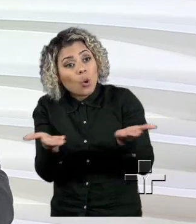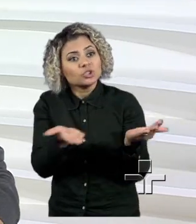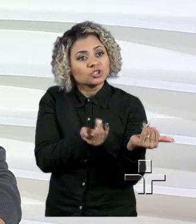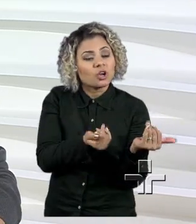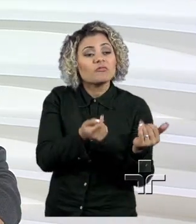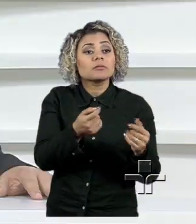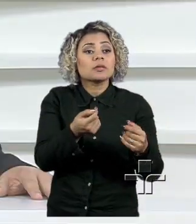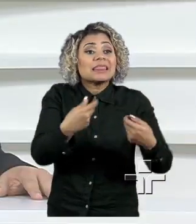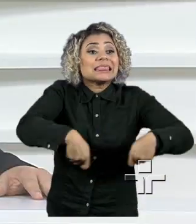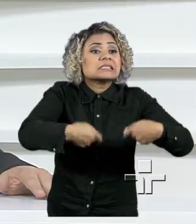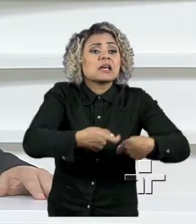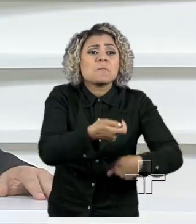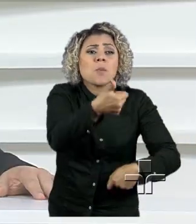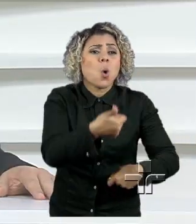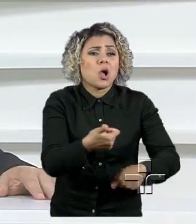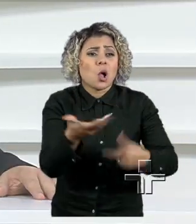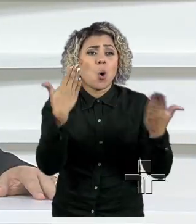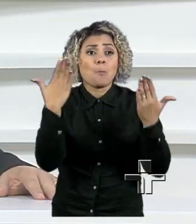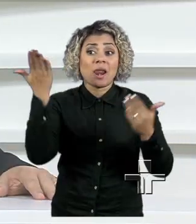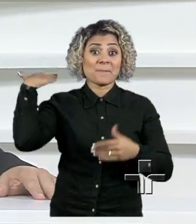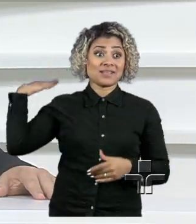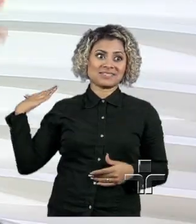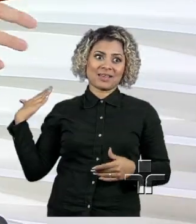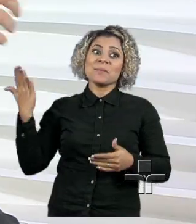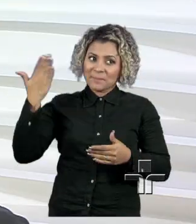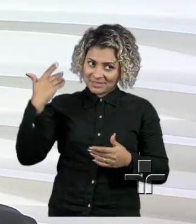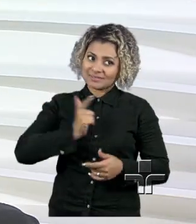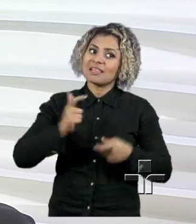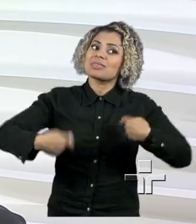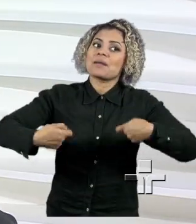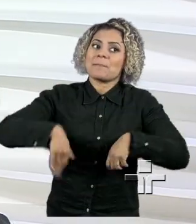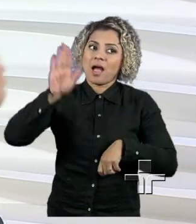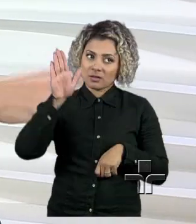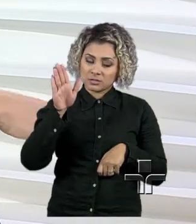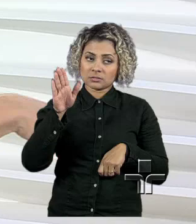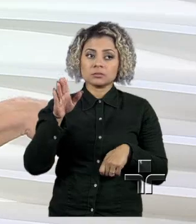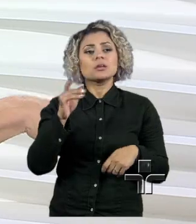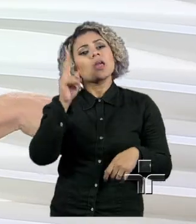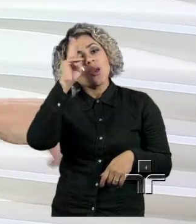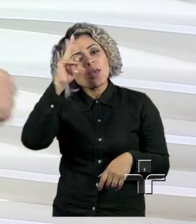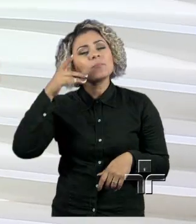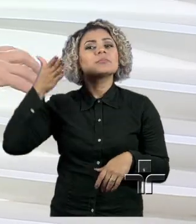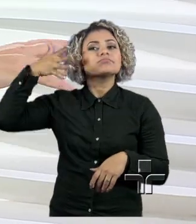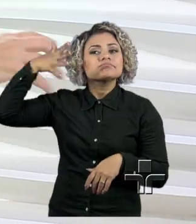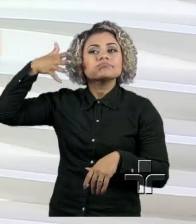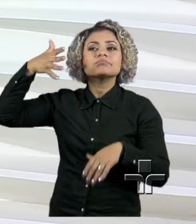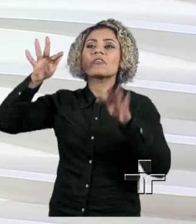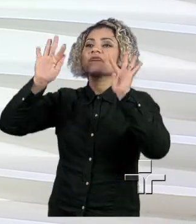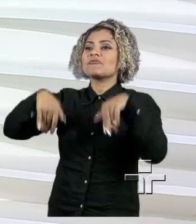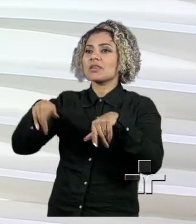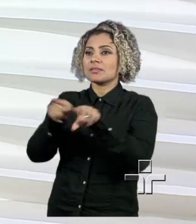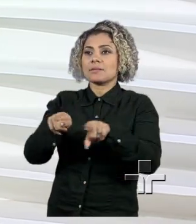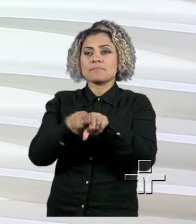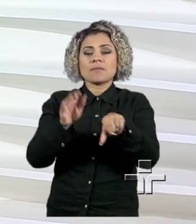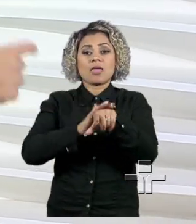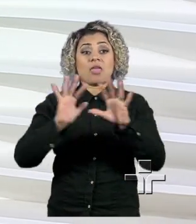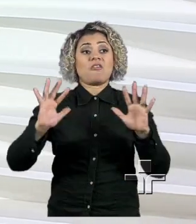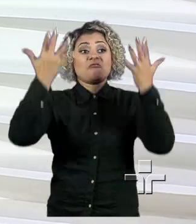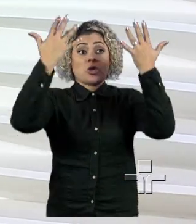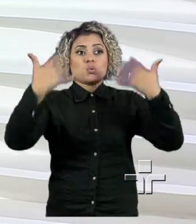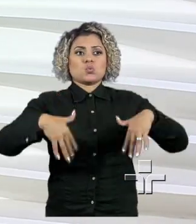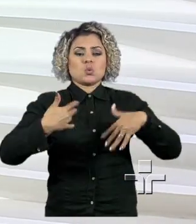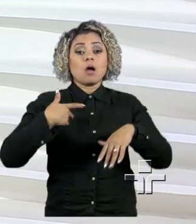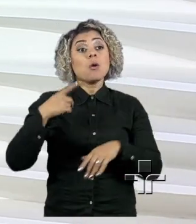é uma das formas, né? Aliás, um dia desses, fazendo uma palestra, depois que eu fiz uma palestra no evento grande, para uma companhia grande,